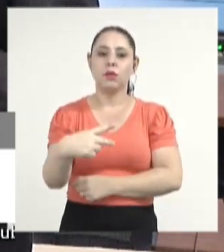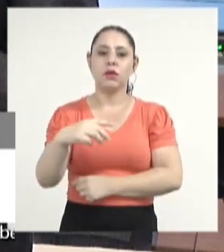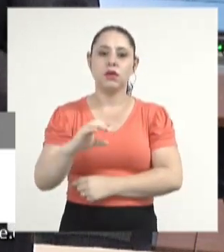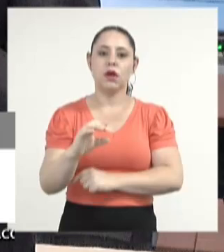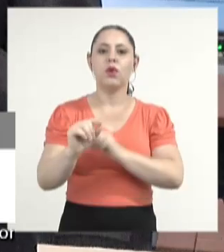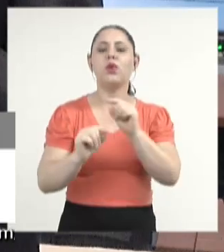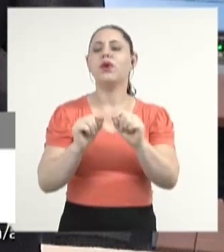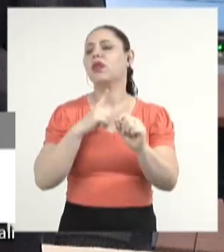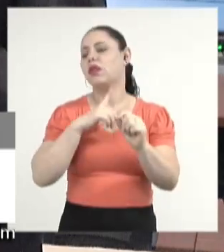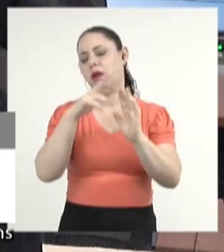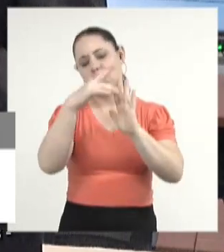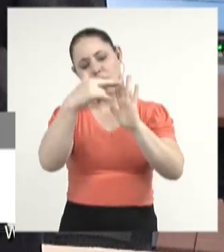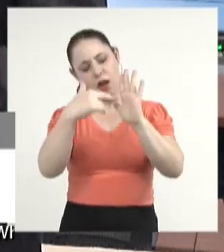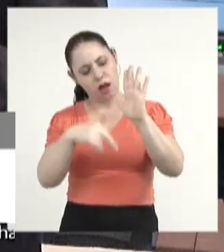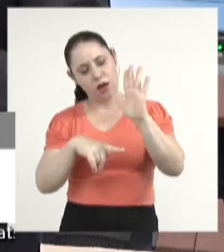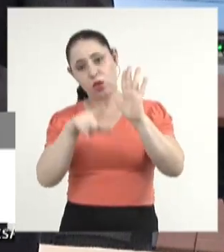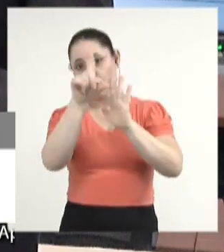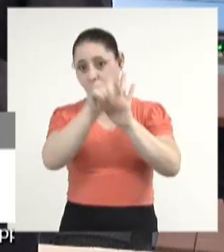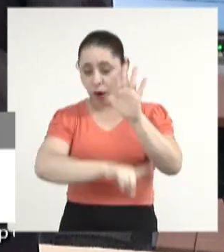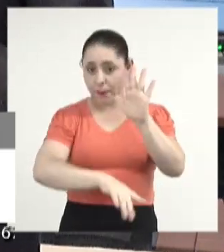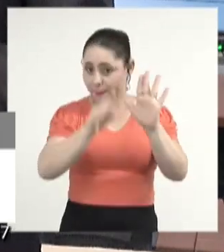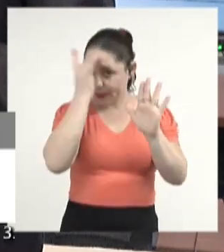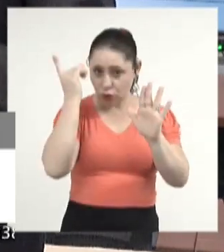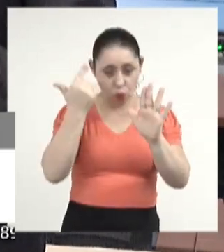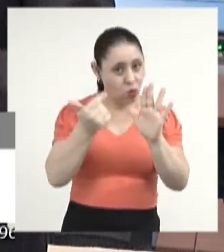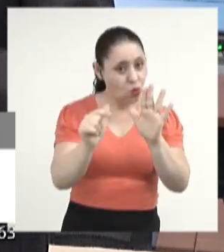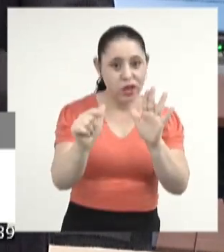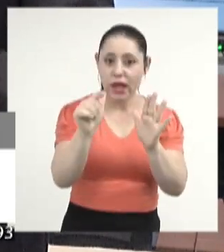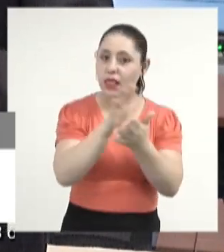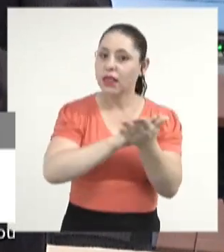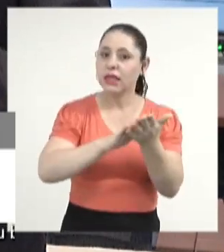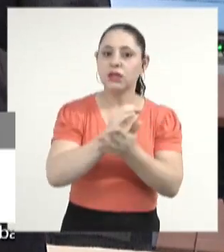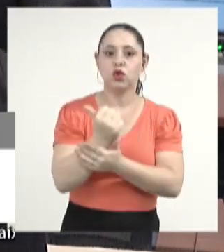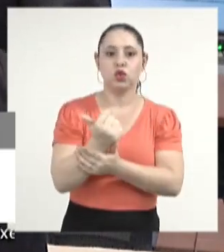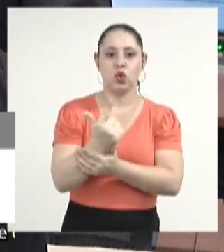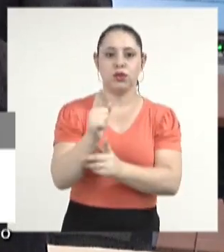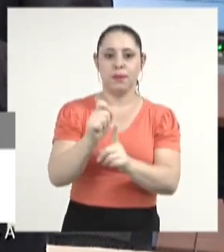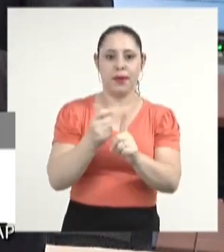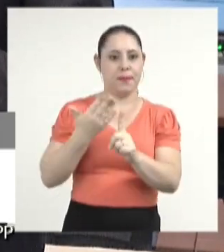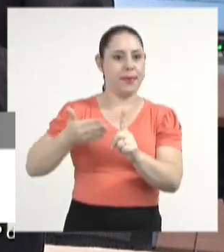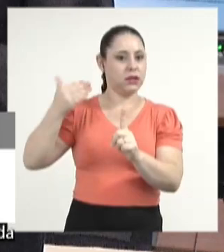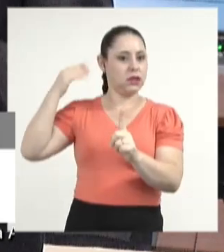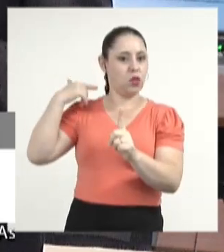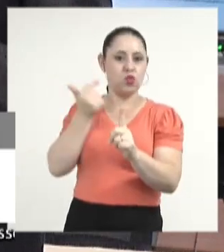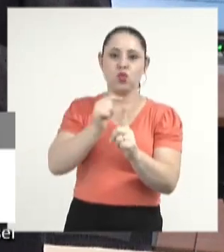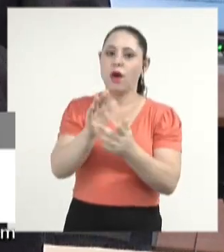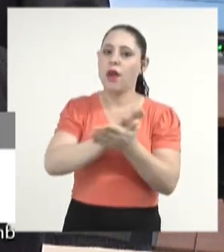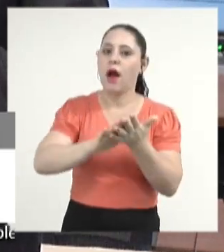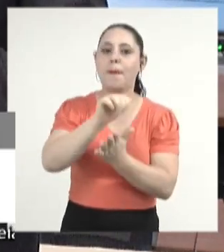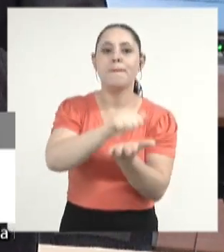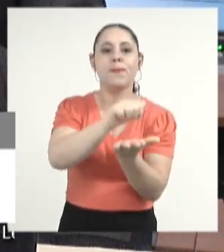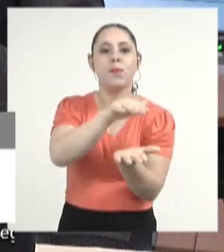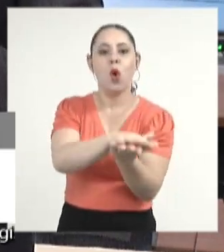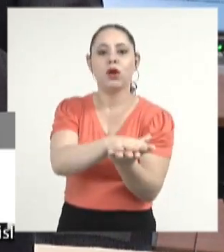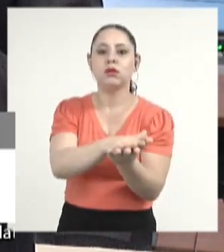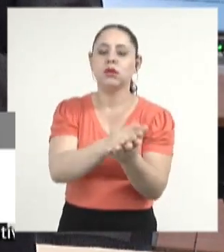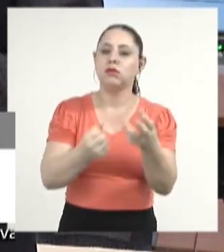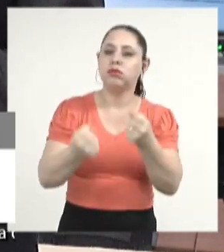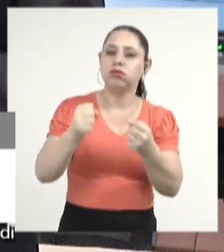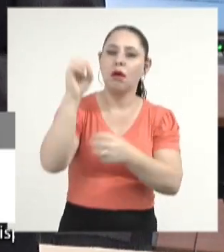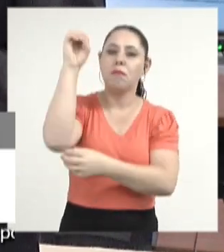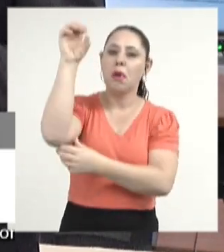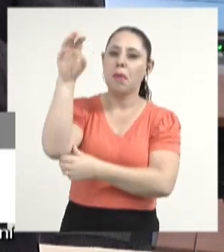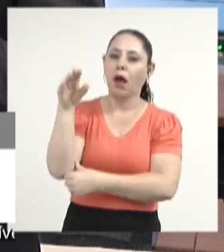registro que contém a relação dos condutores que não cometeram nos últimos 12 meses nenhum tipo de infração de